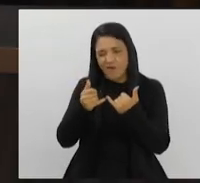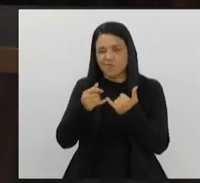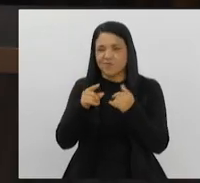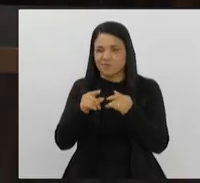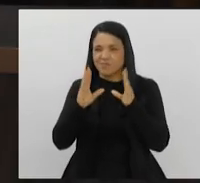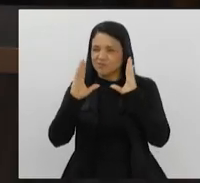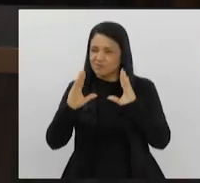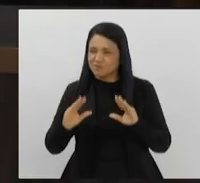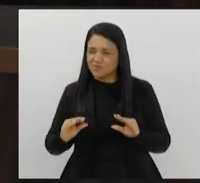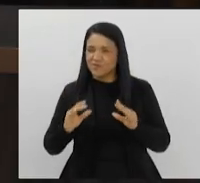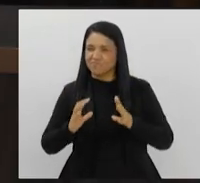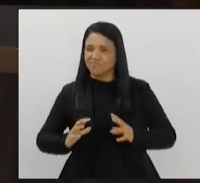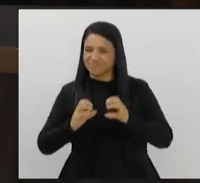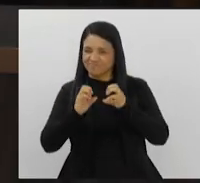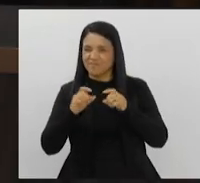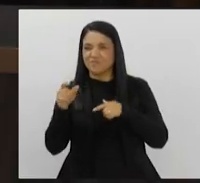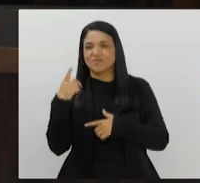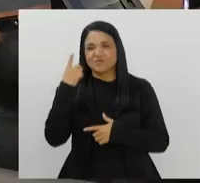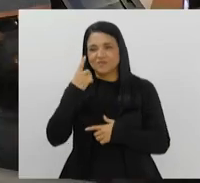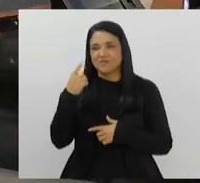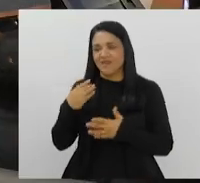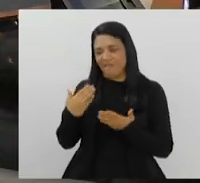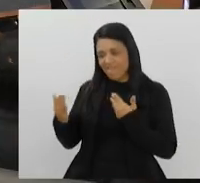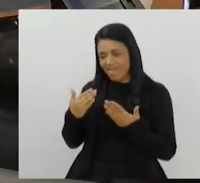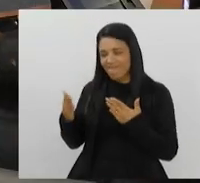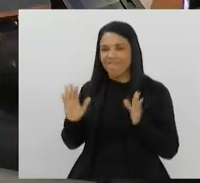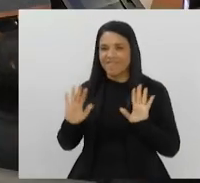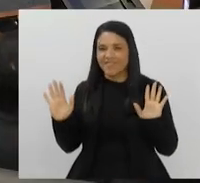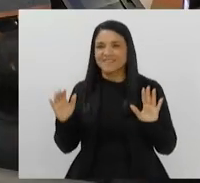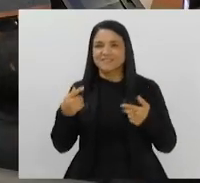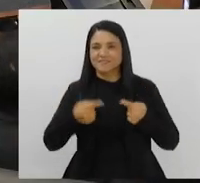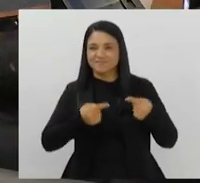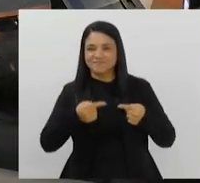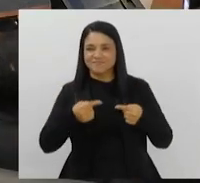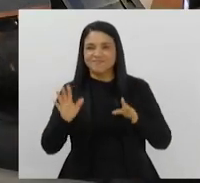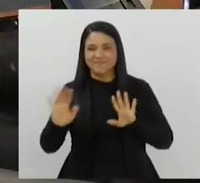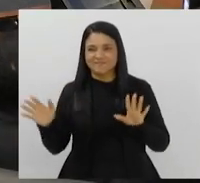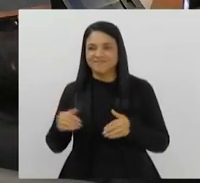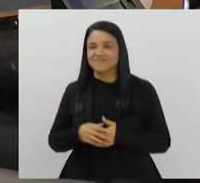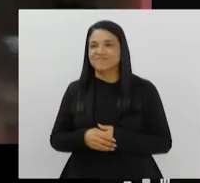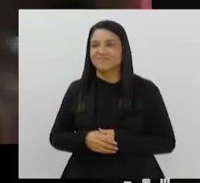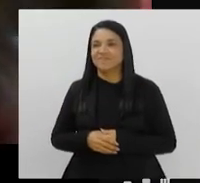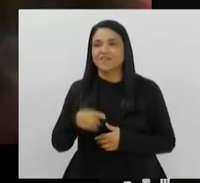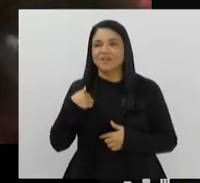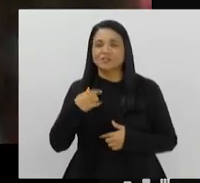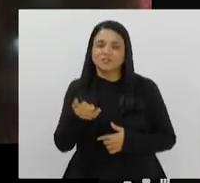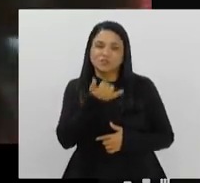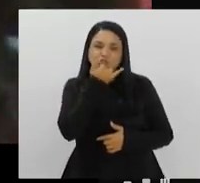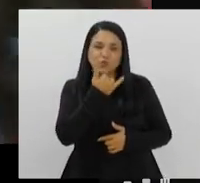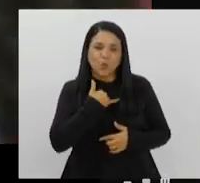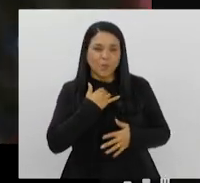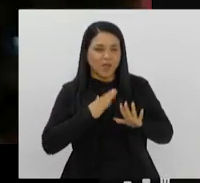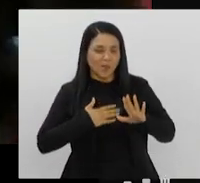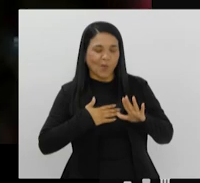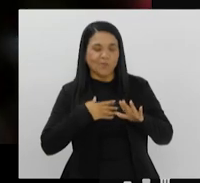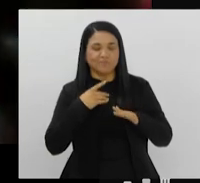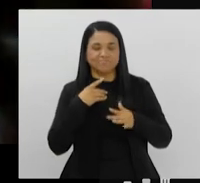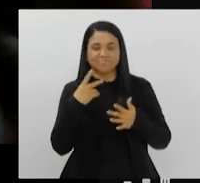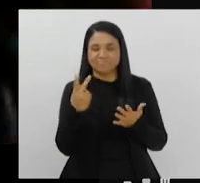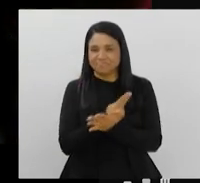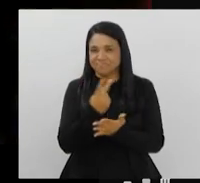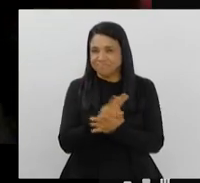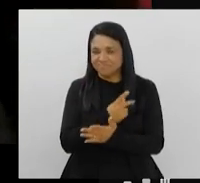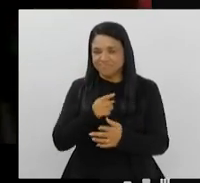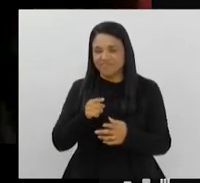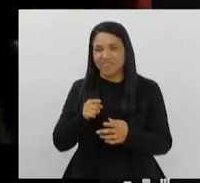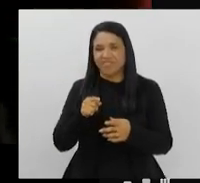pouquinho os ânimos do deputado, por isso que ele cantou Boa aqui. Boa tarde, presidente. Desculpa, tá? Eu me enrolei aqui com o botão da câmera, tá? Tá. Depois vou